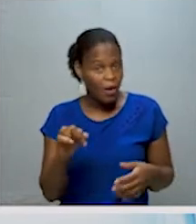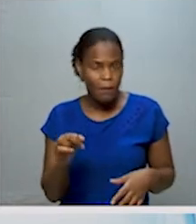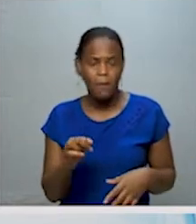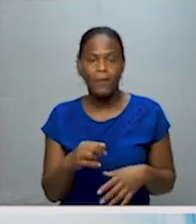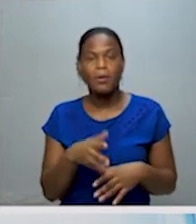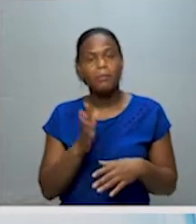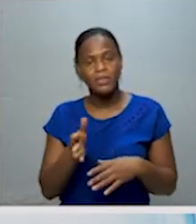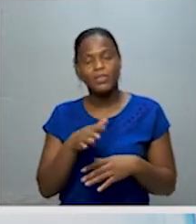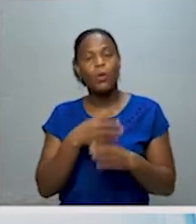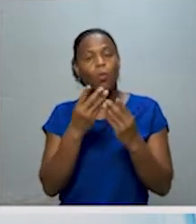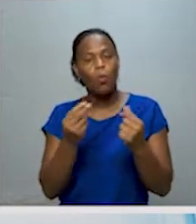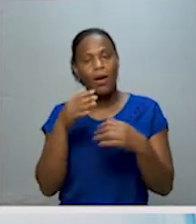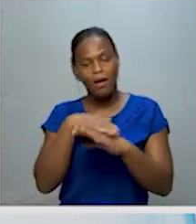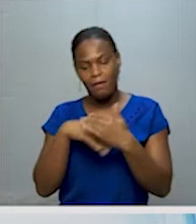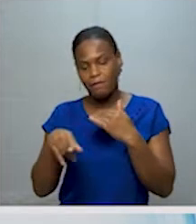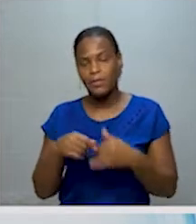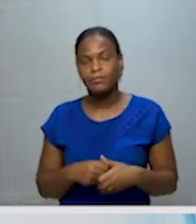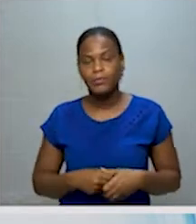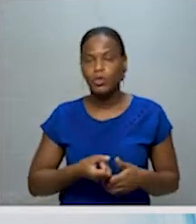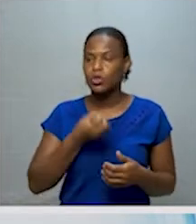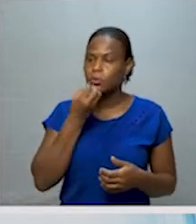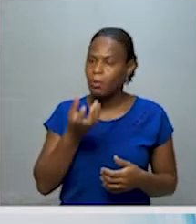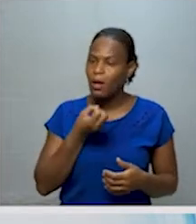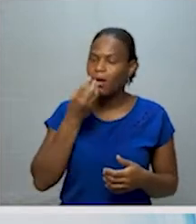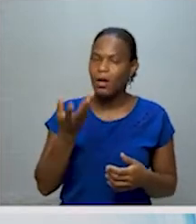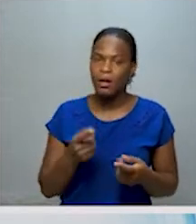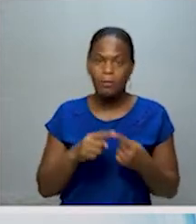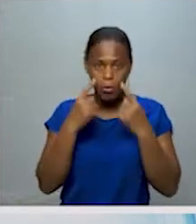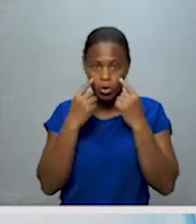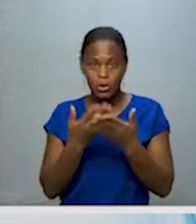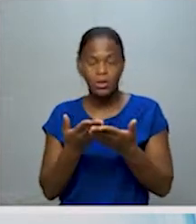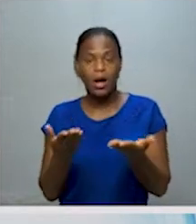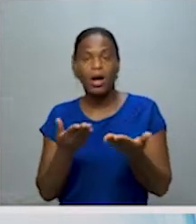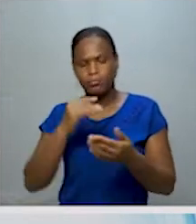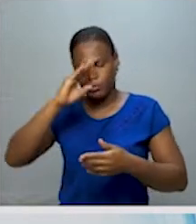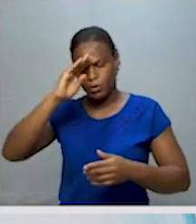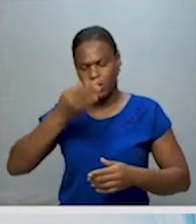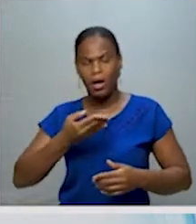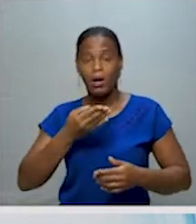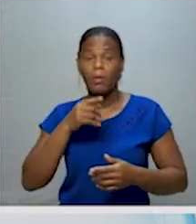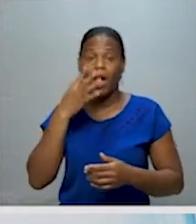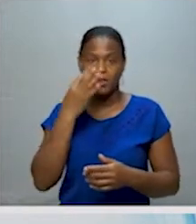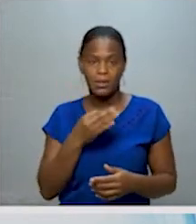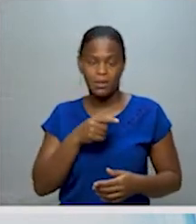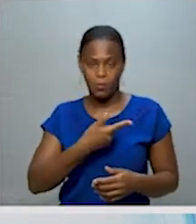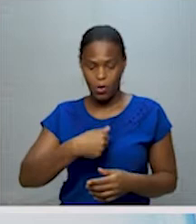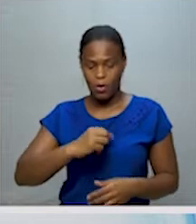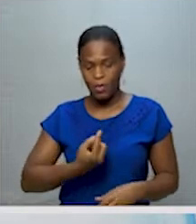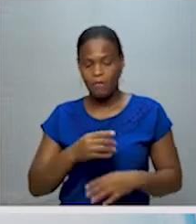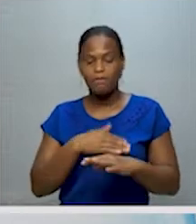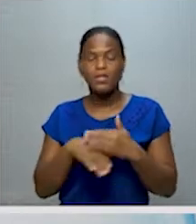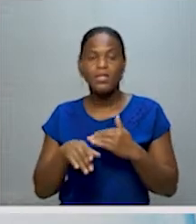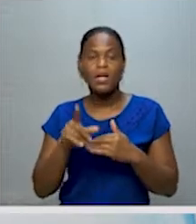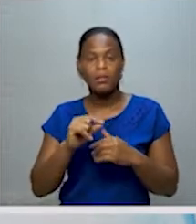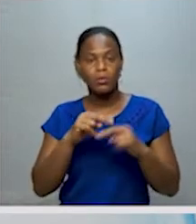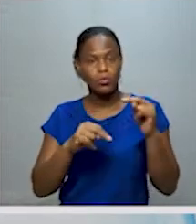não. Façam com qualidade. Argumentar, mostrar que sabem. É assim que nós devemos